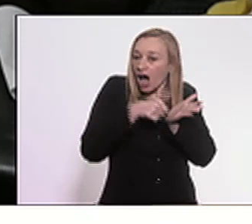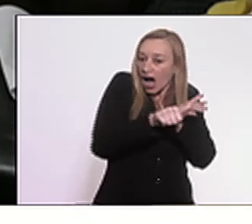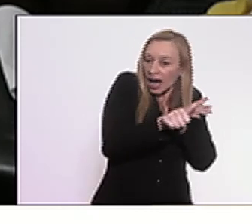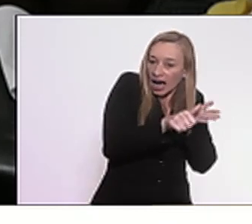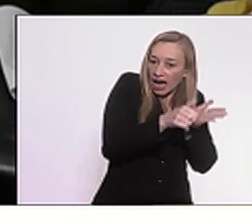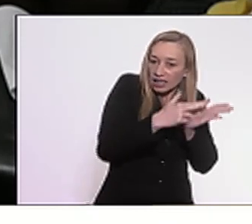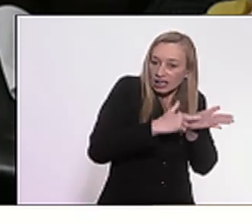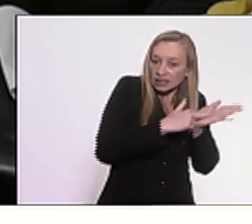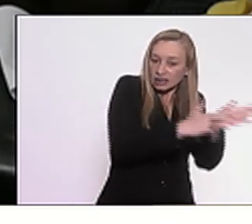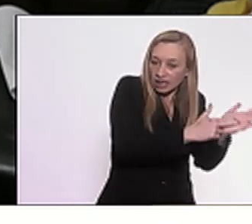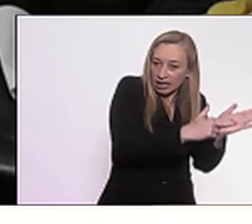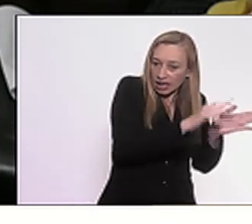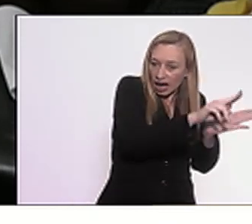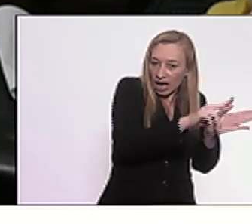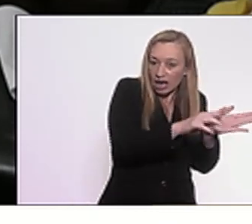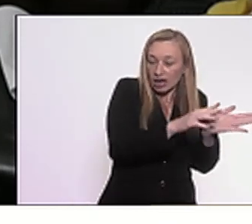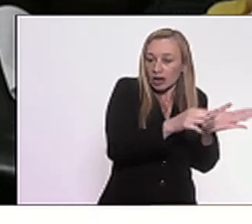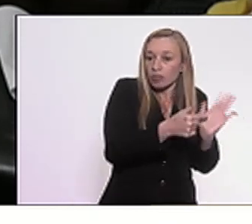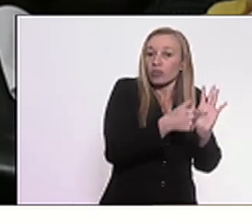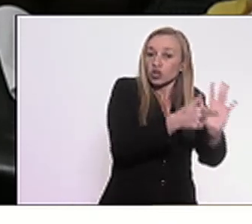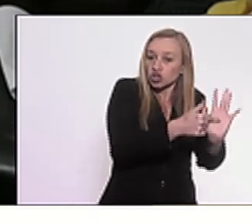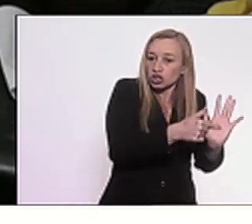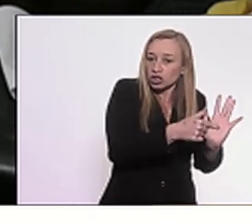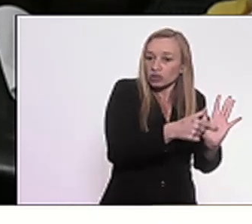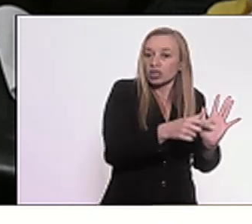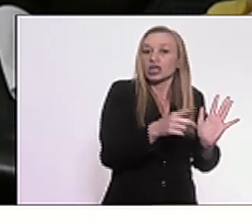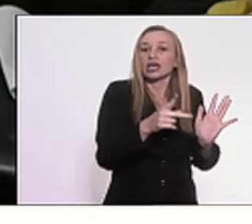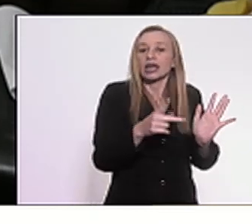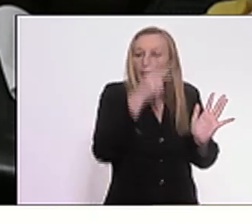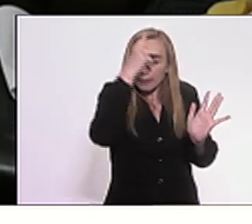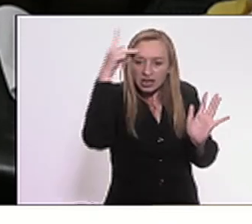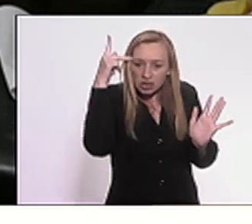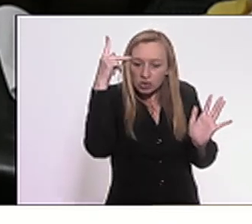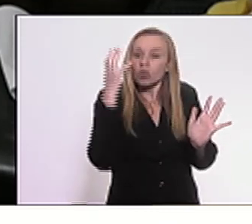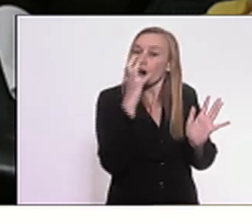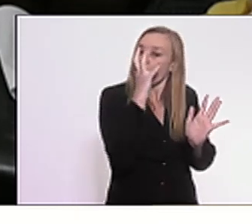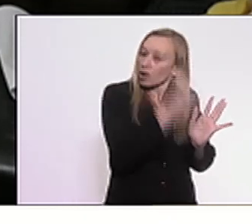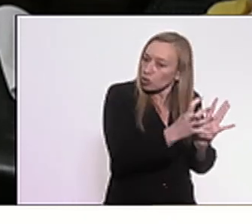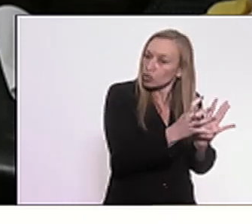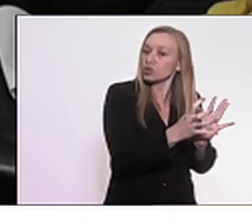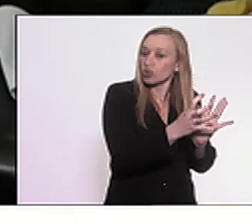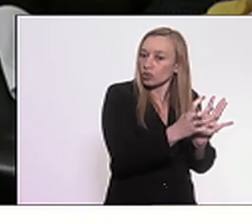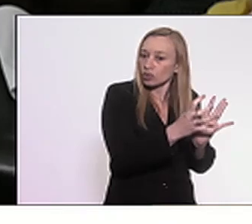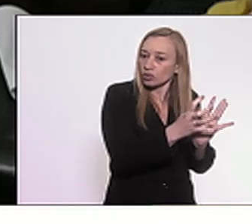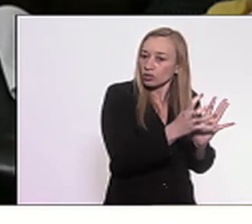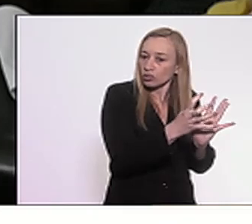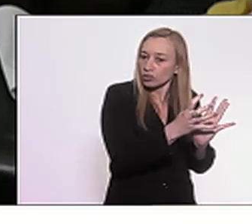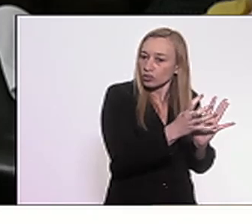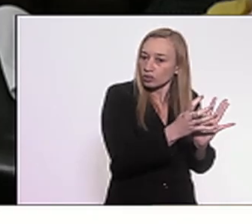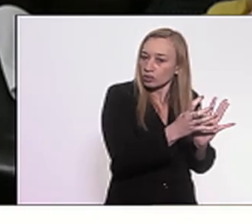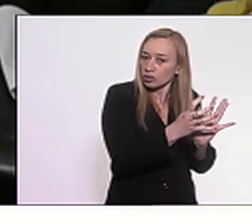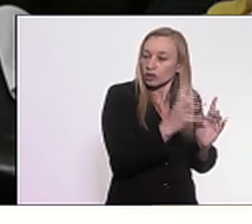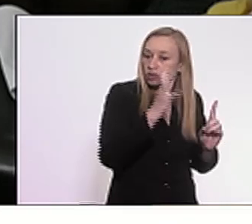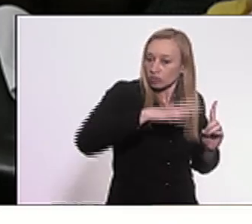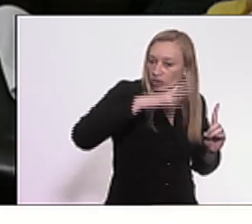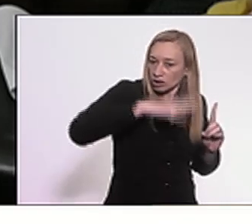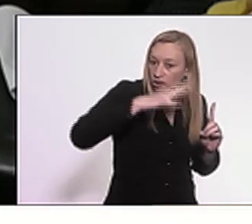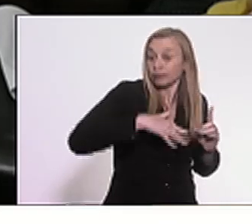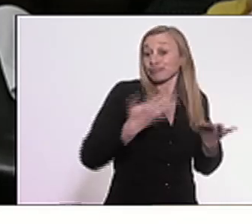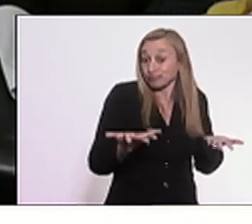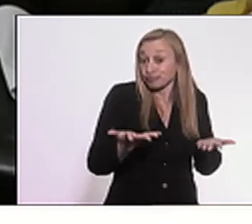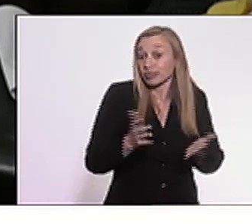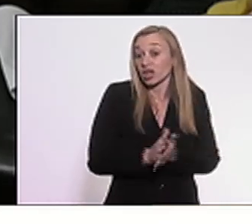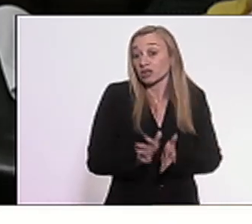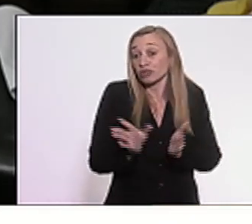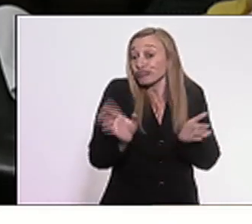de algum tipo de situação que vá apontar que o denunciante está ali no seu setor, né? Isso, por exemplo, dentro do Ministério Público